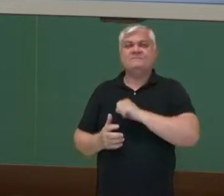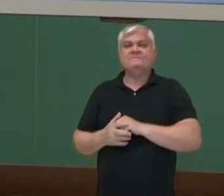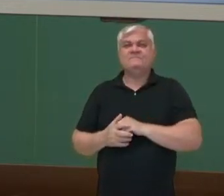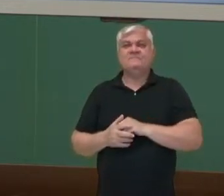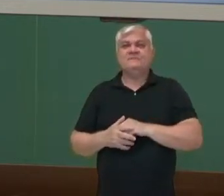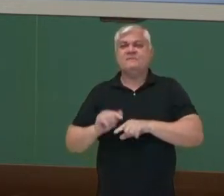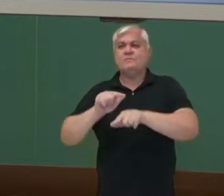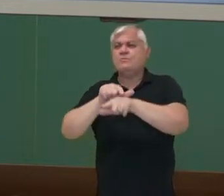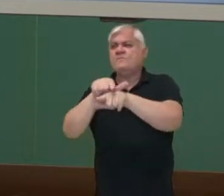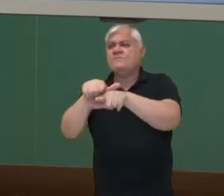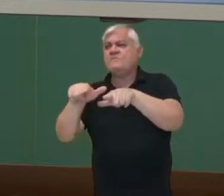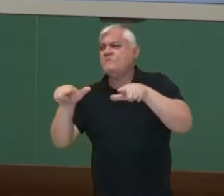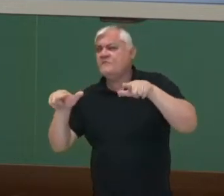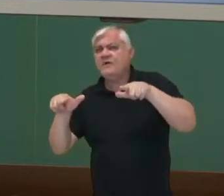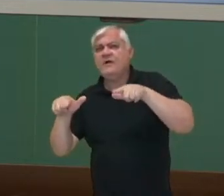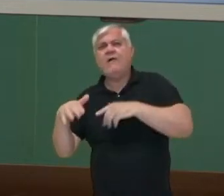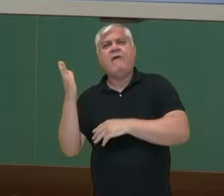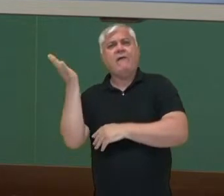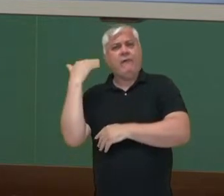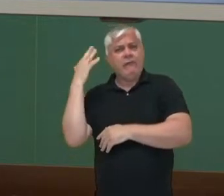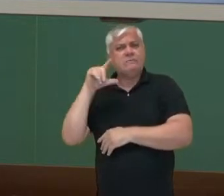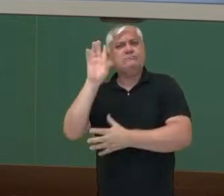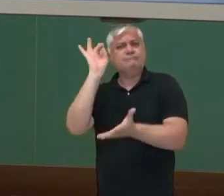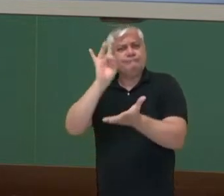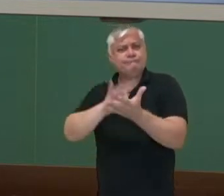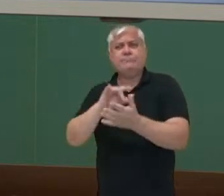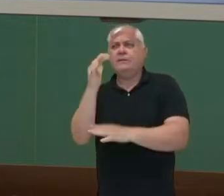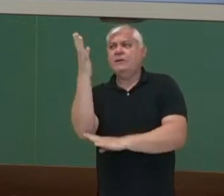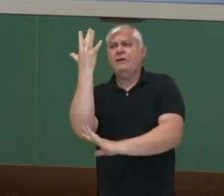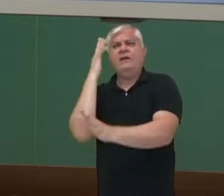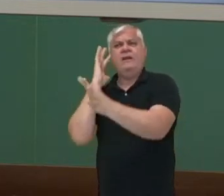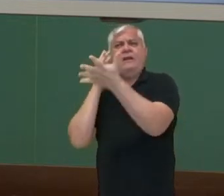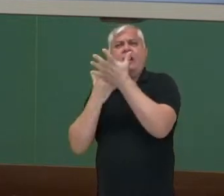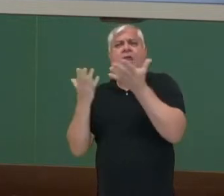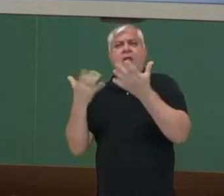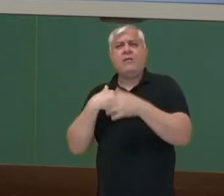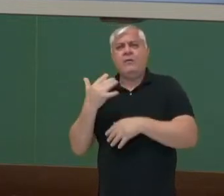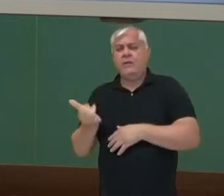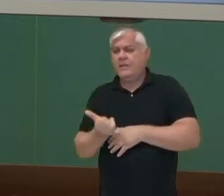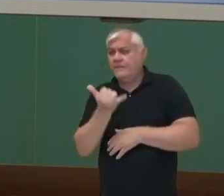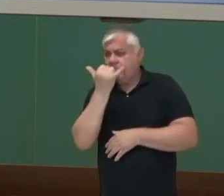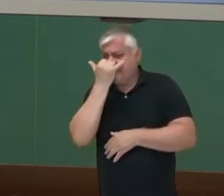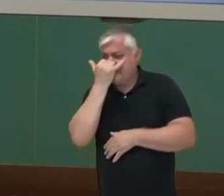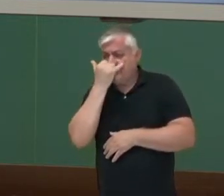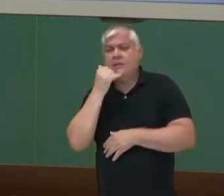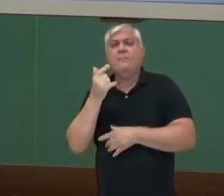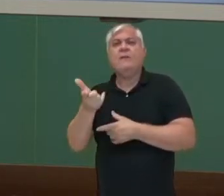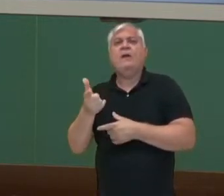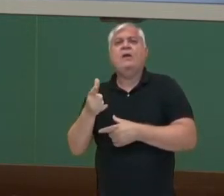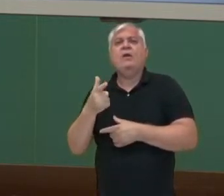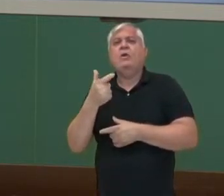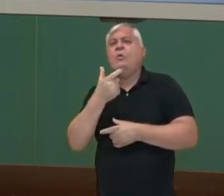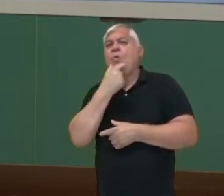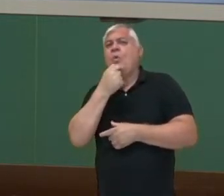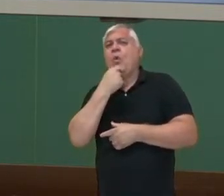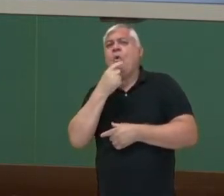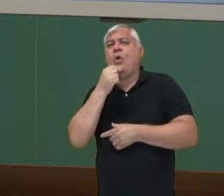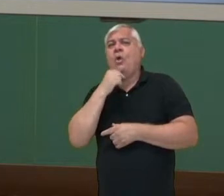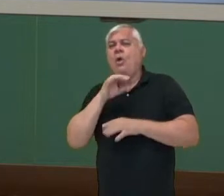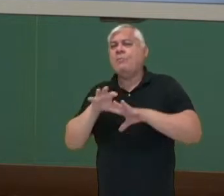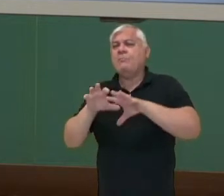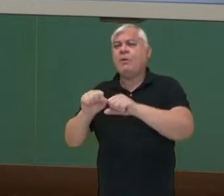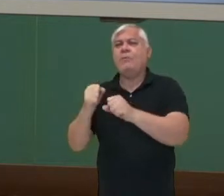ou seja, existia originalmente uma vegetação, mas conforme a ocupação da região